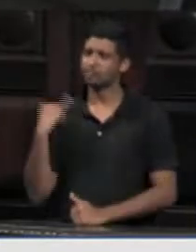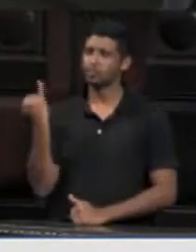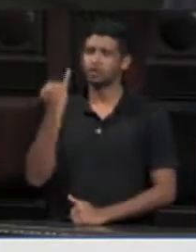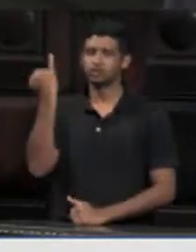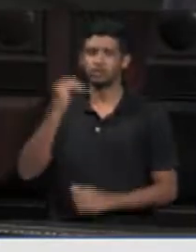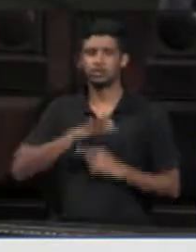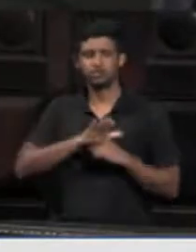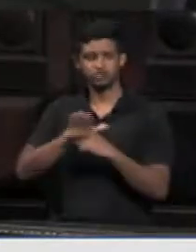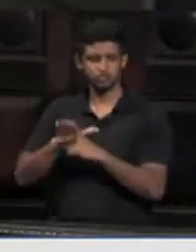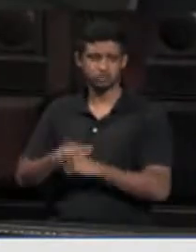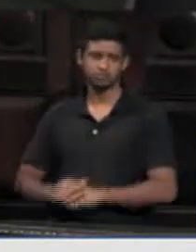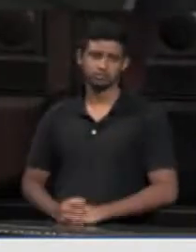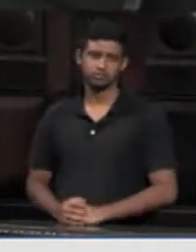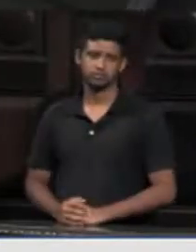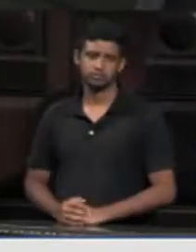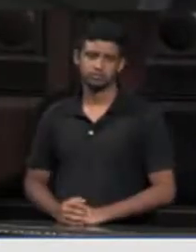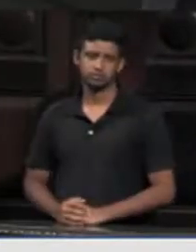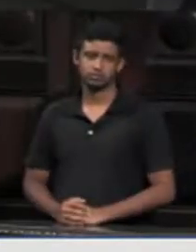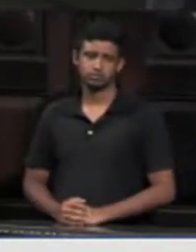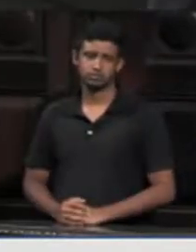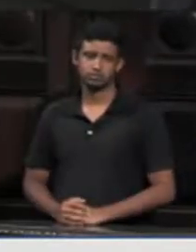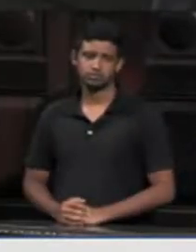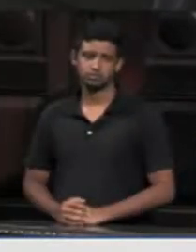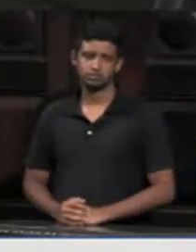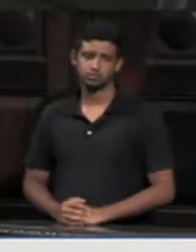é o 38º voto